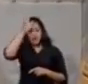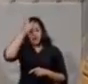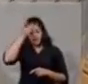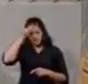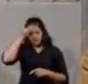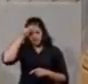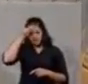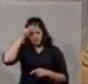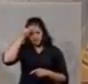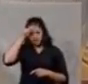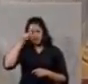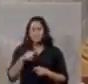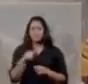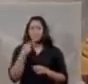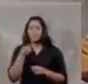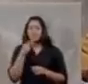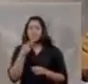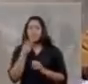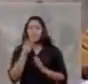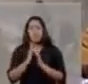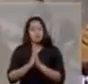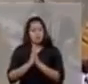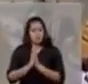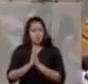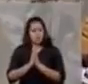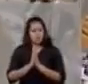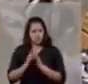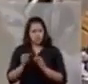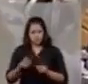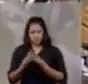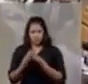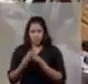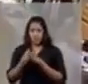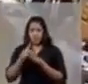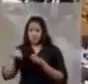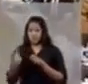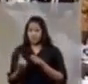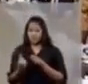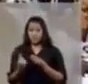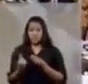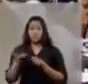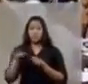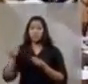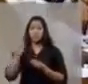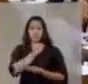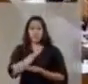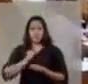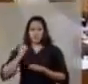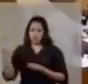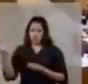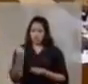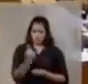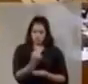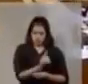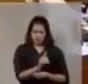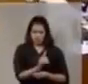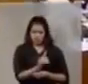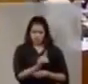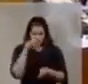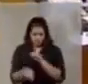animal, recitam uma prece judaica, e depois o chorrete, que é o sacerdote responsável